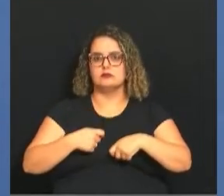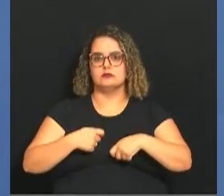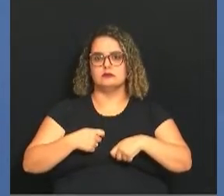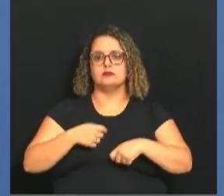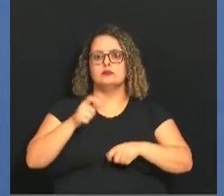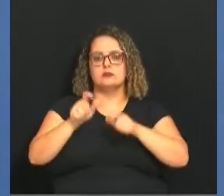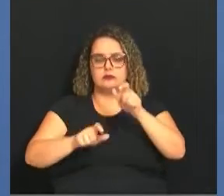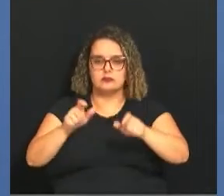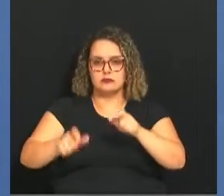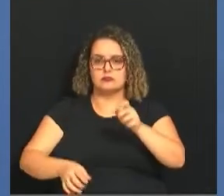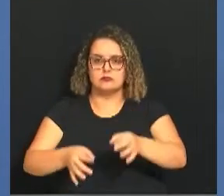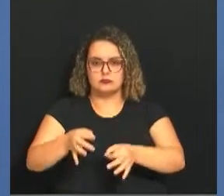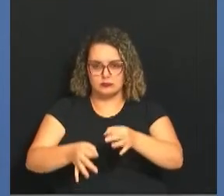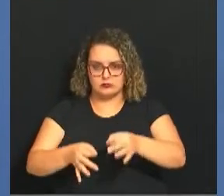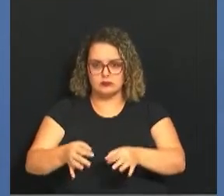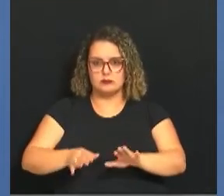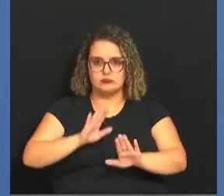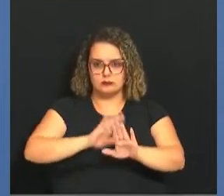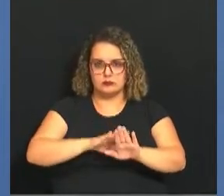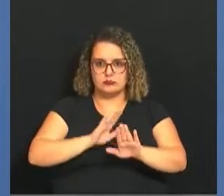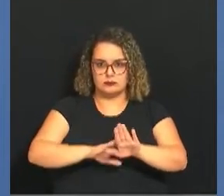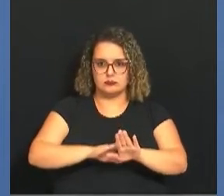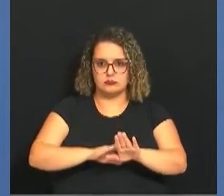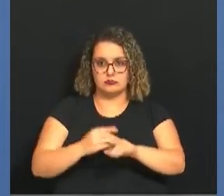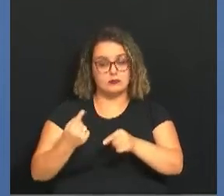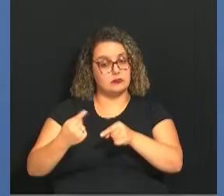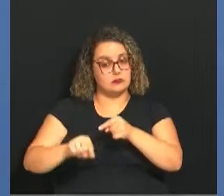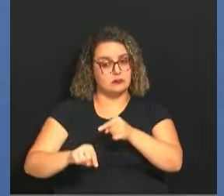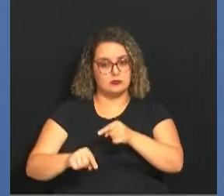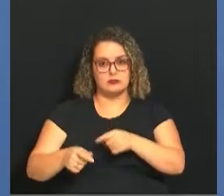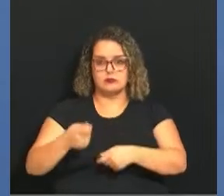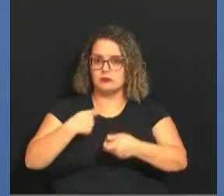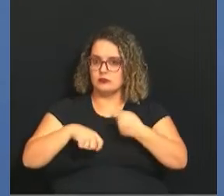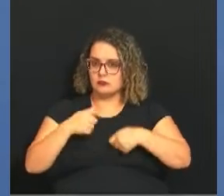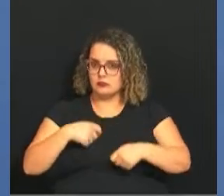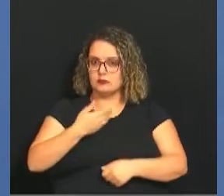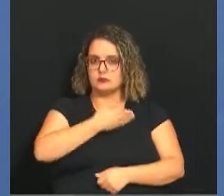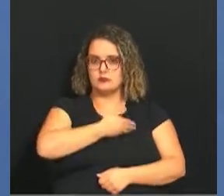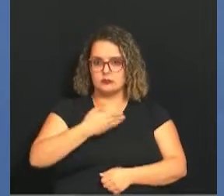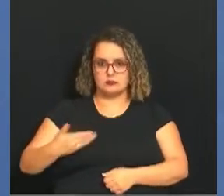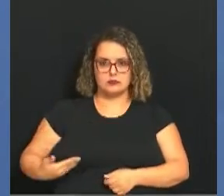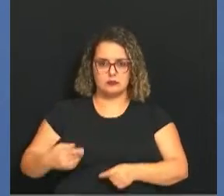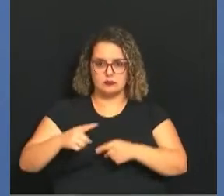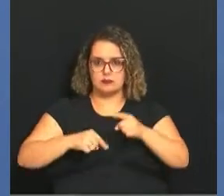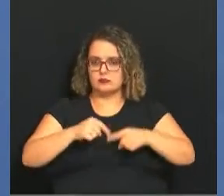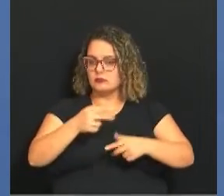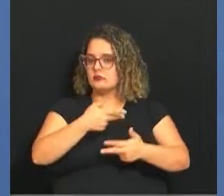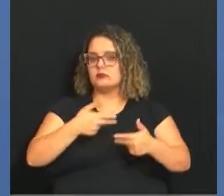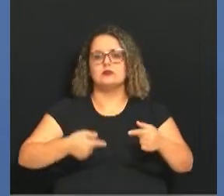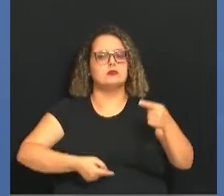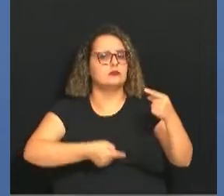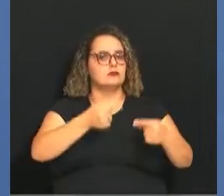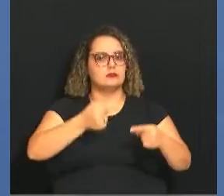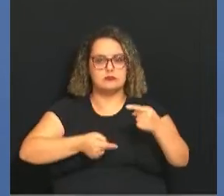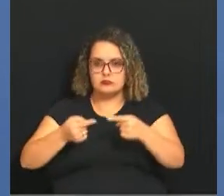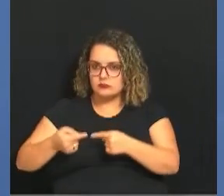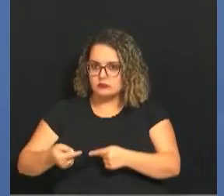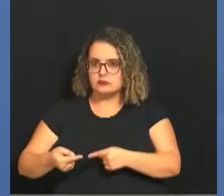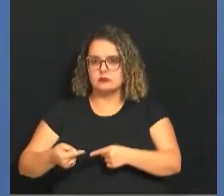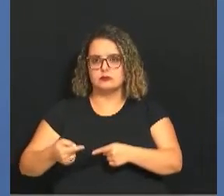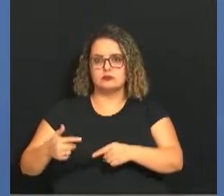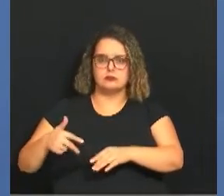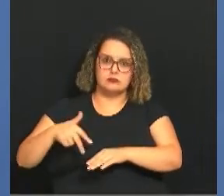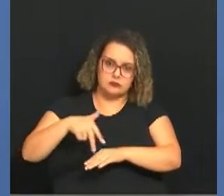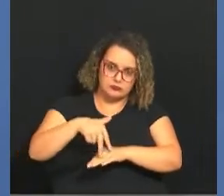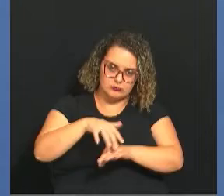pela prática de atos contra a administração pública. A matéria foi amplamente discutida na tribuna